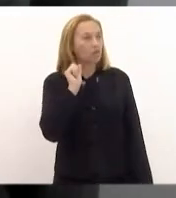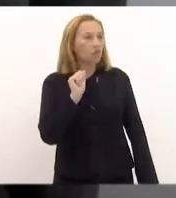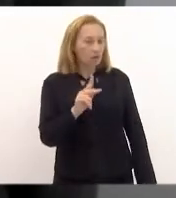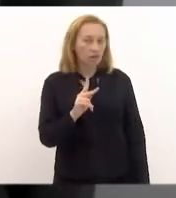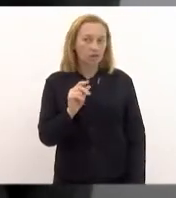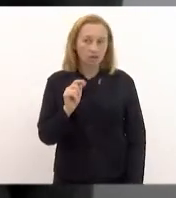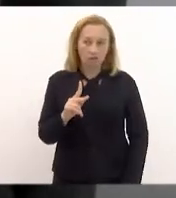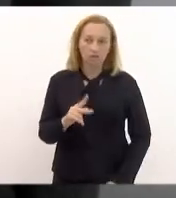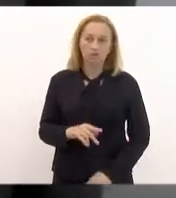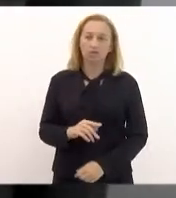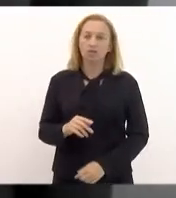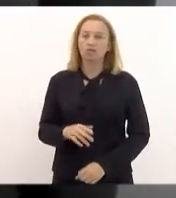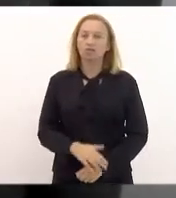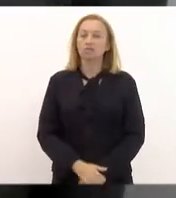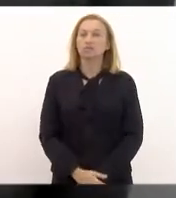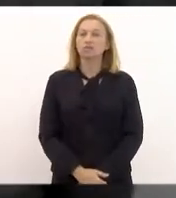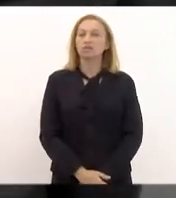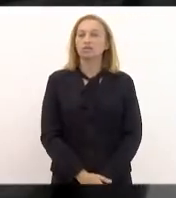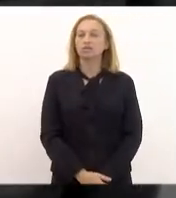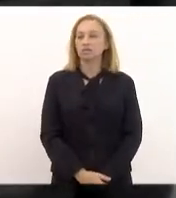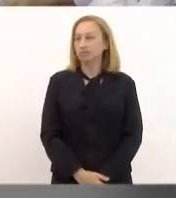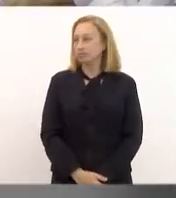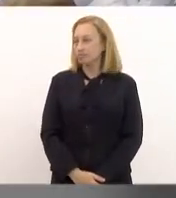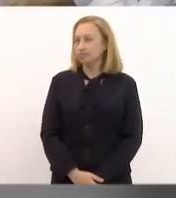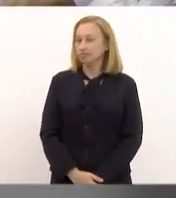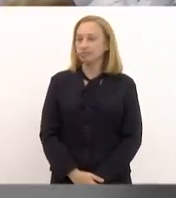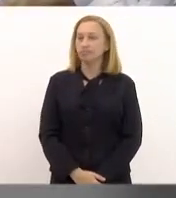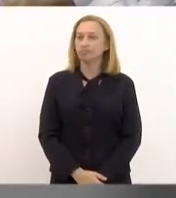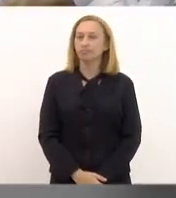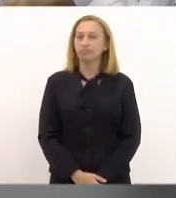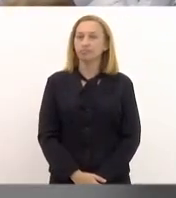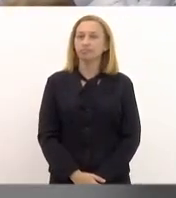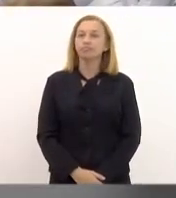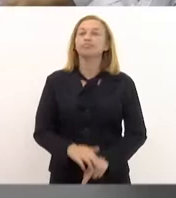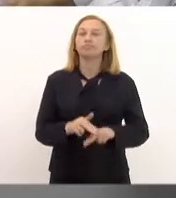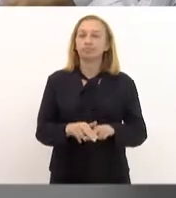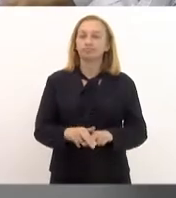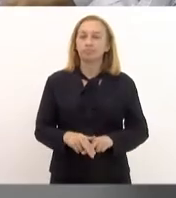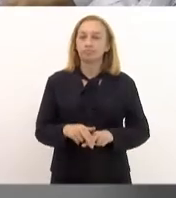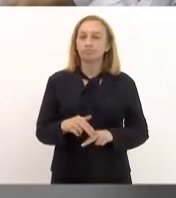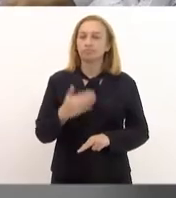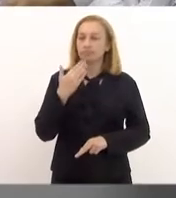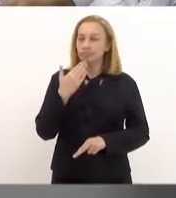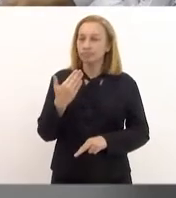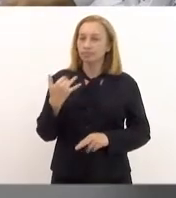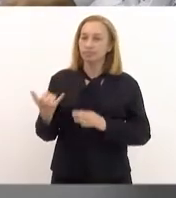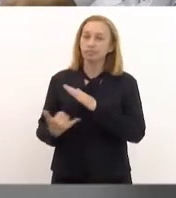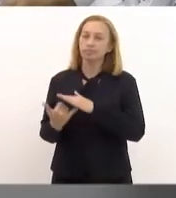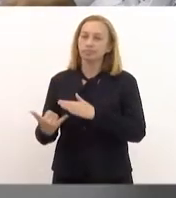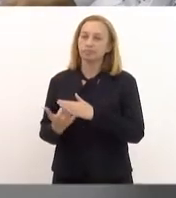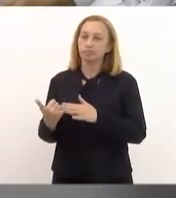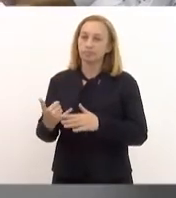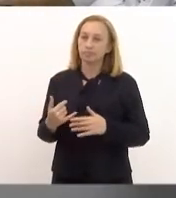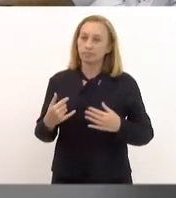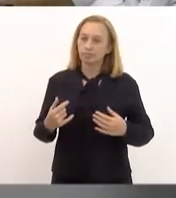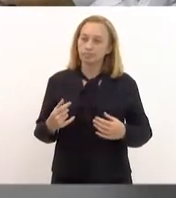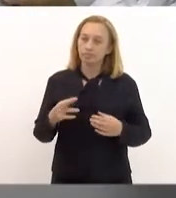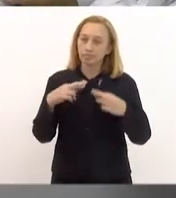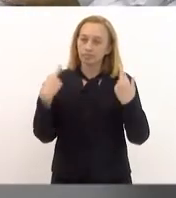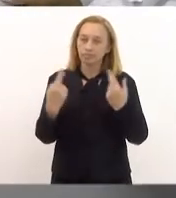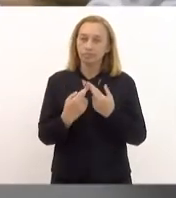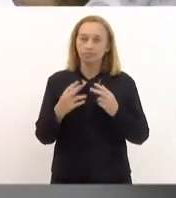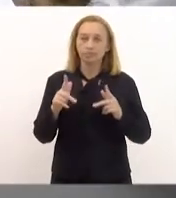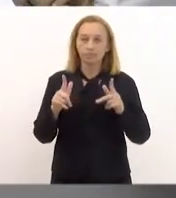a nomenclatura. Tá. Por isso que dei a sugestão de que o Instituto tome a iniciativa de promover uma agenda como essa. Não é uma reunião formal do